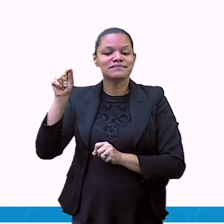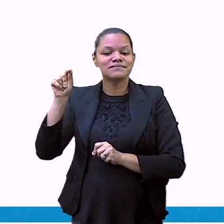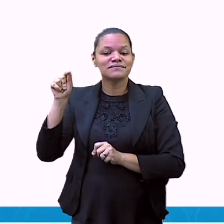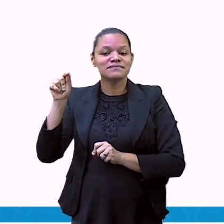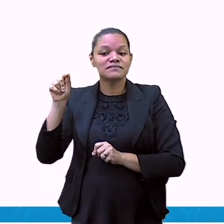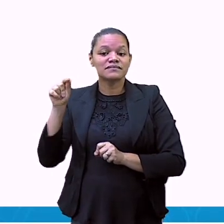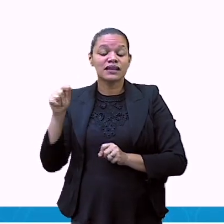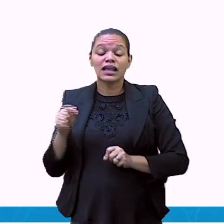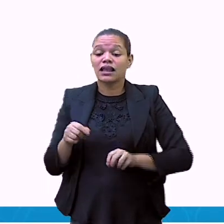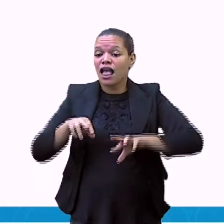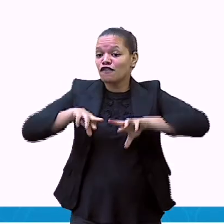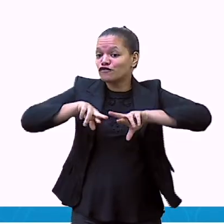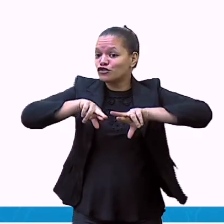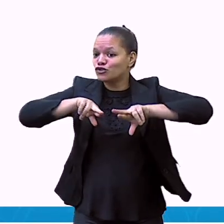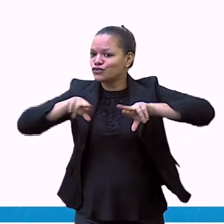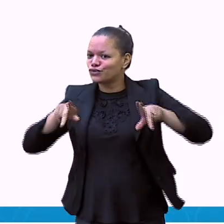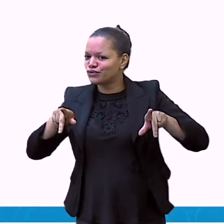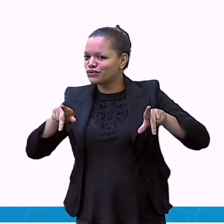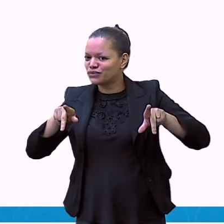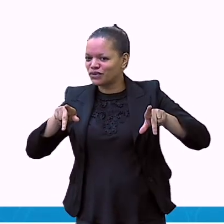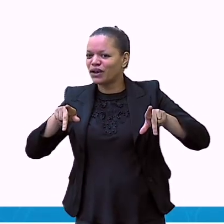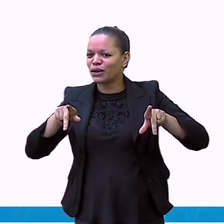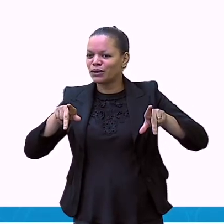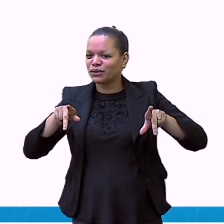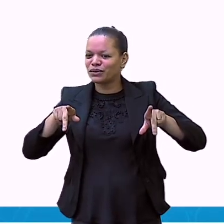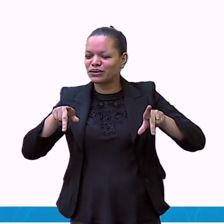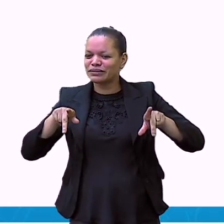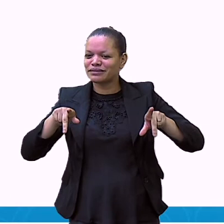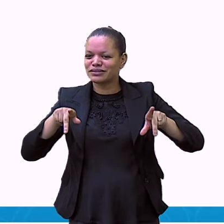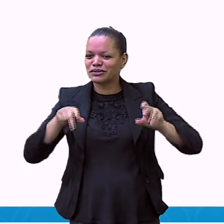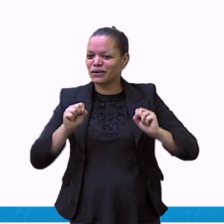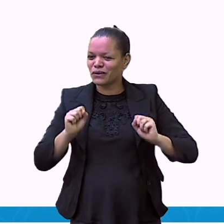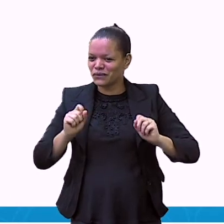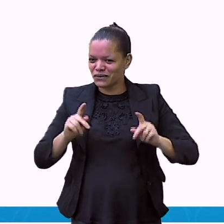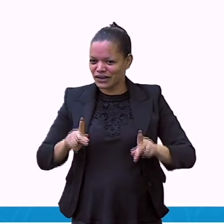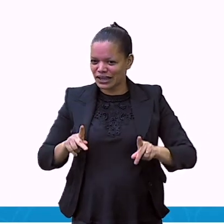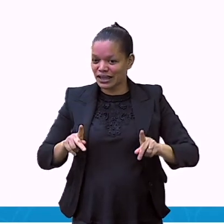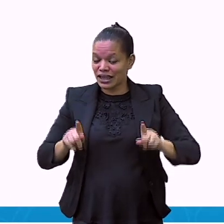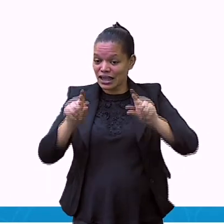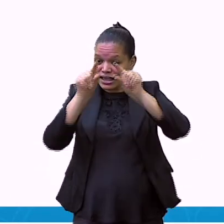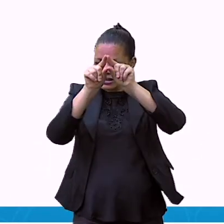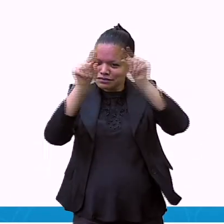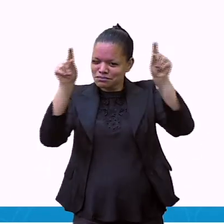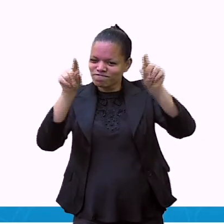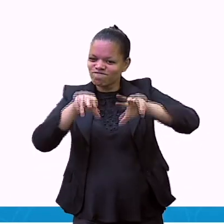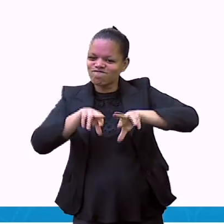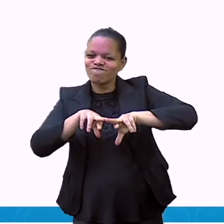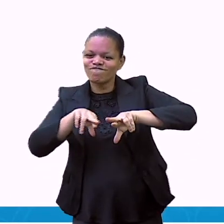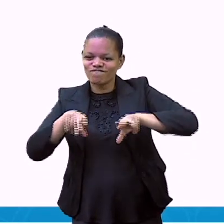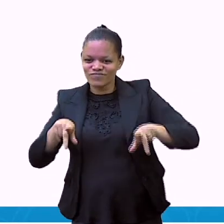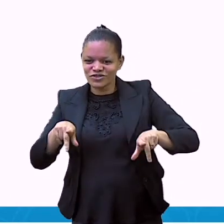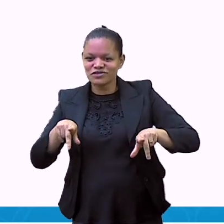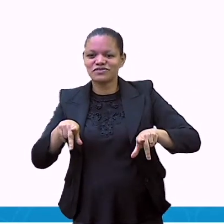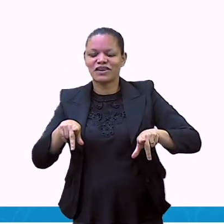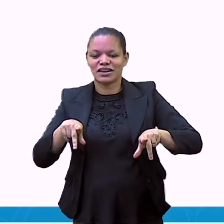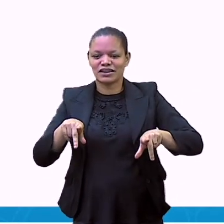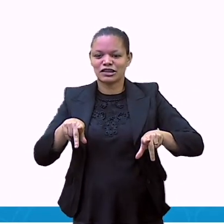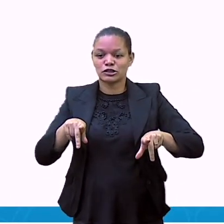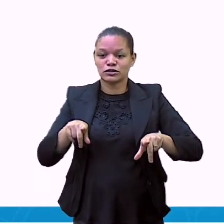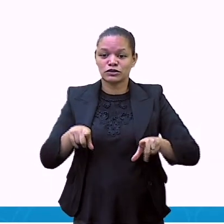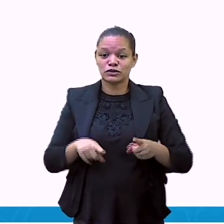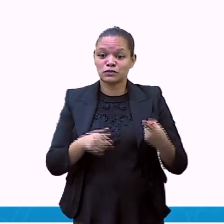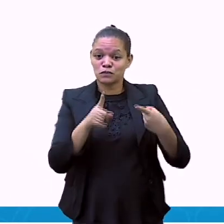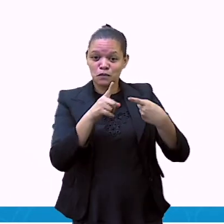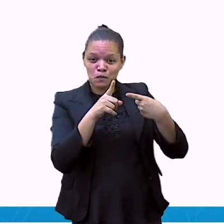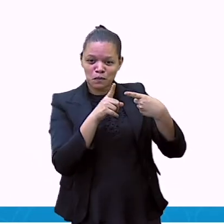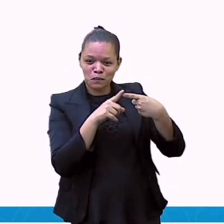má resposta, daquele atrevidinho, mas quando eu falo você é meu queridinho, você é meu amado, você